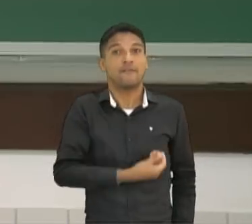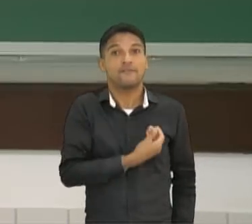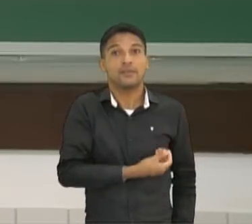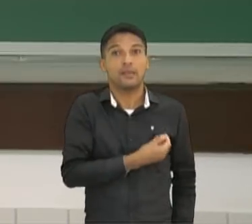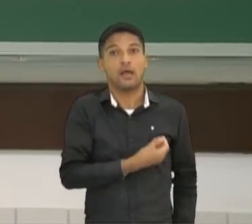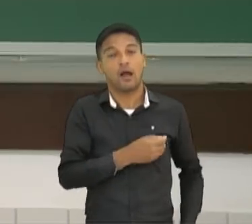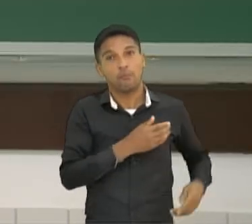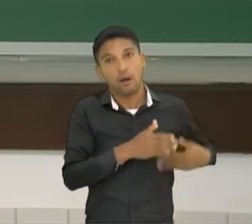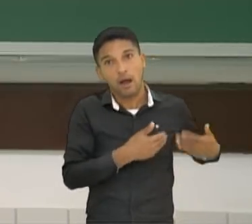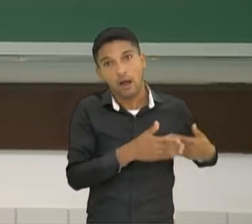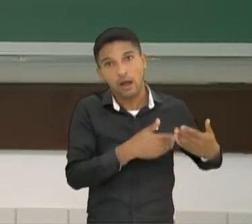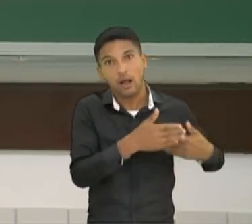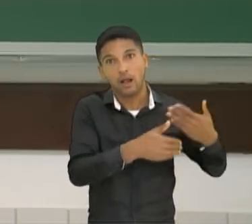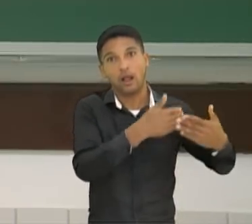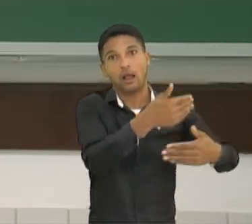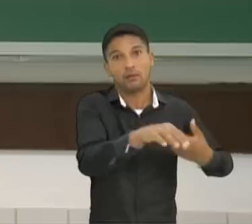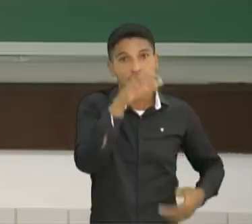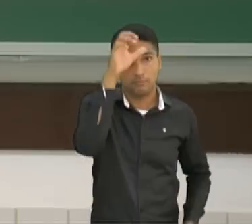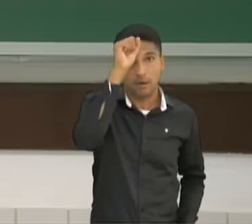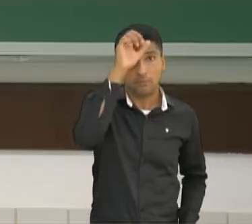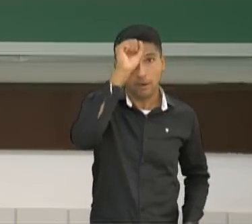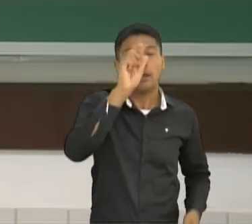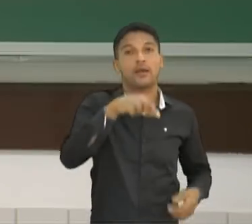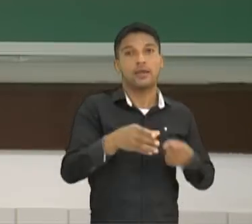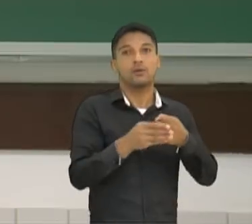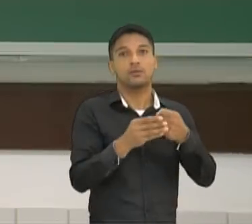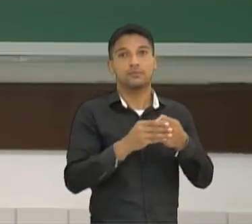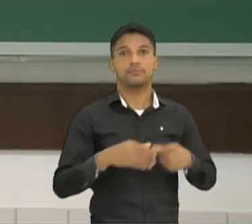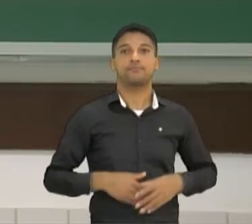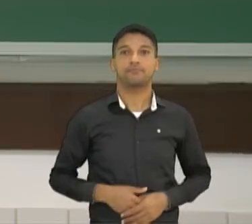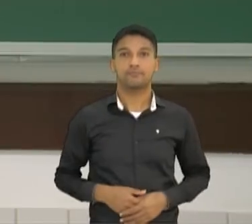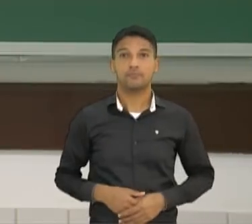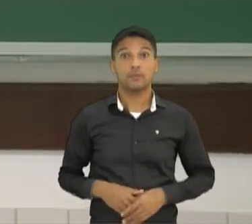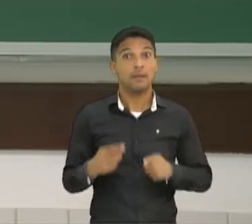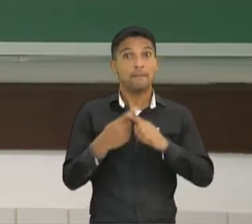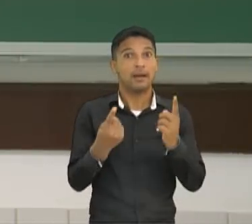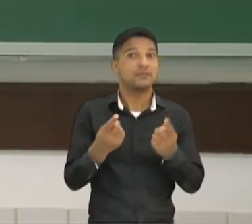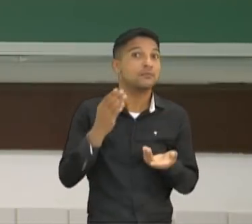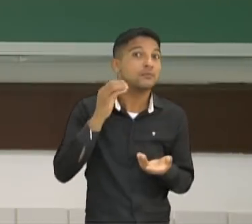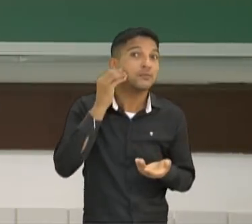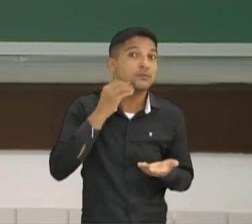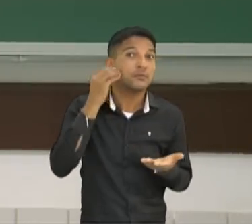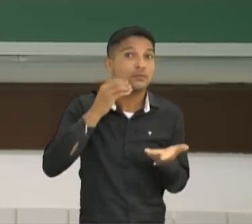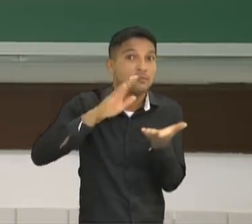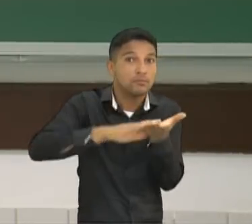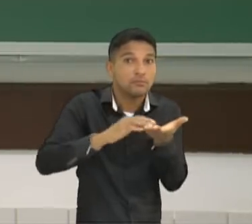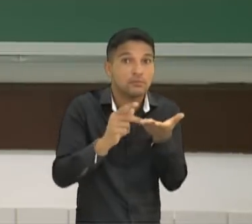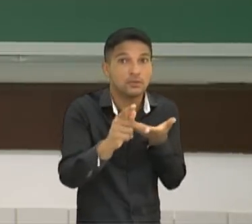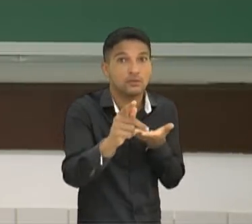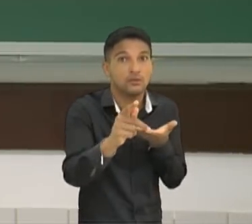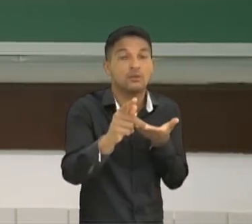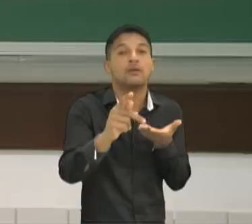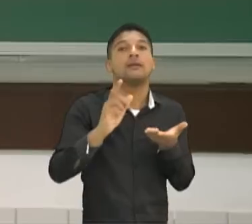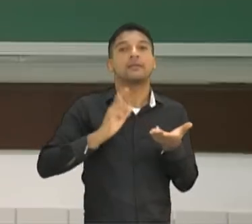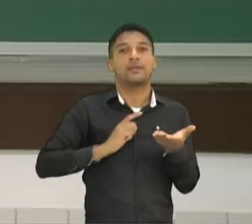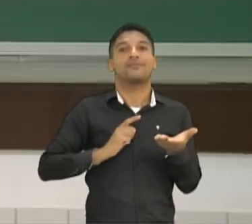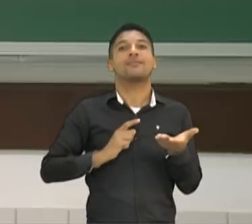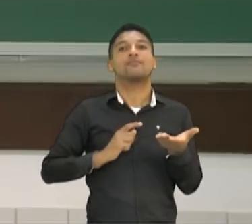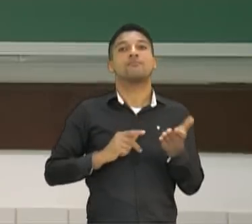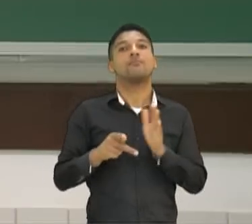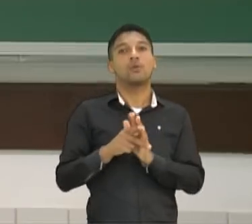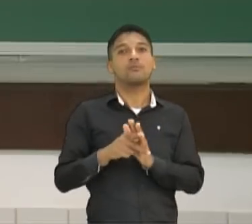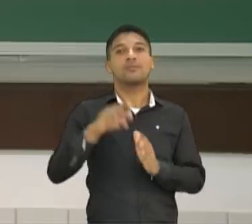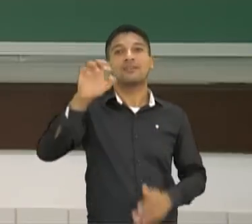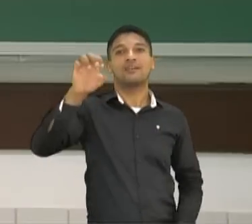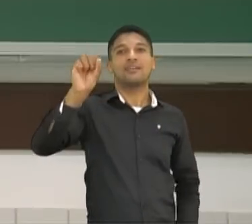mais nessa questão aí, o que significa, né, um estereótipo. Para exemplificar o senso comum, eu sempre gosto de contar uma historinha, né?